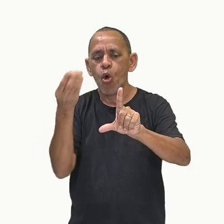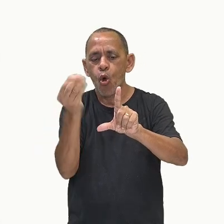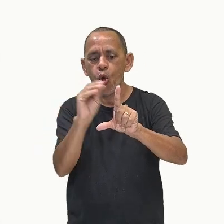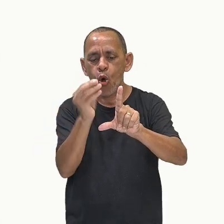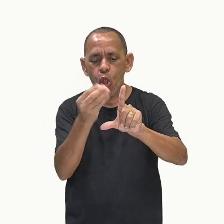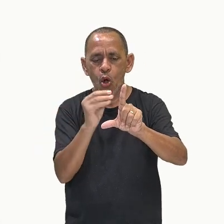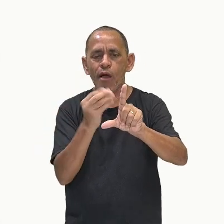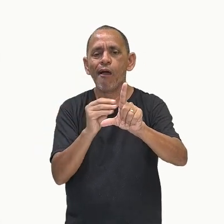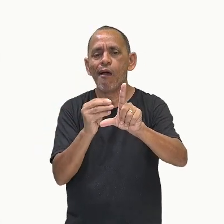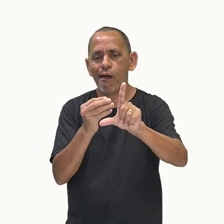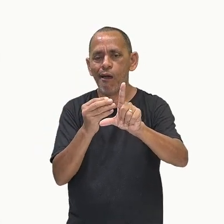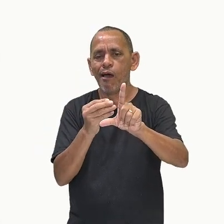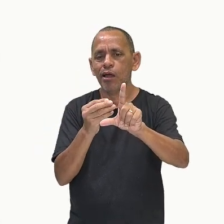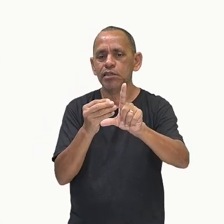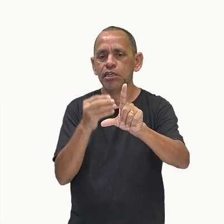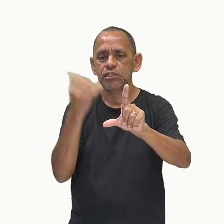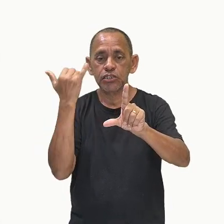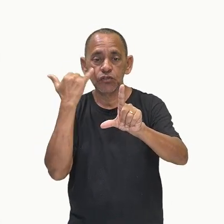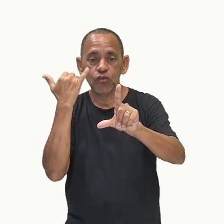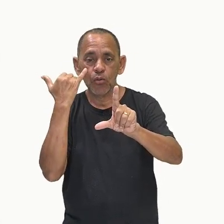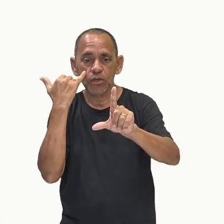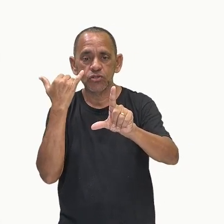valores das ordenadas